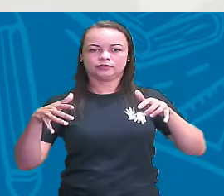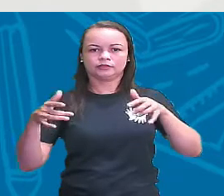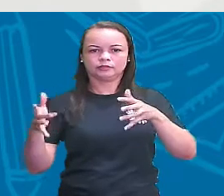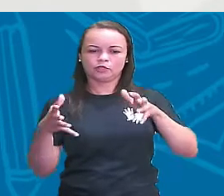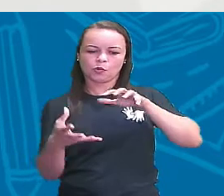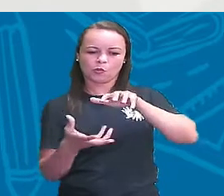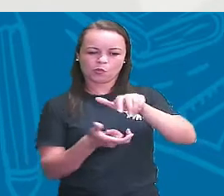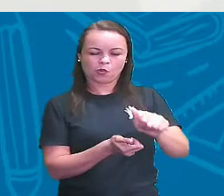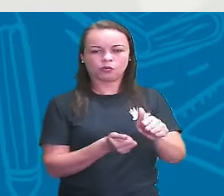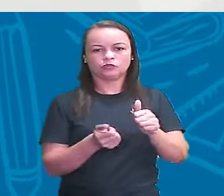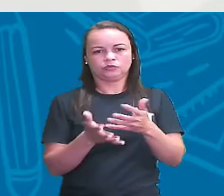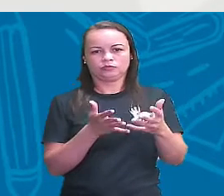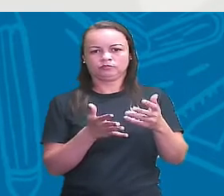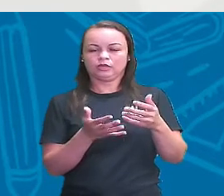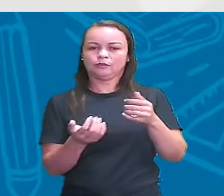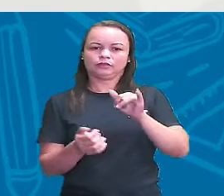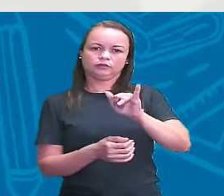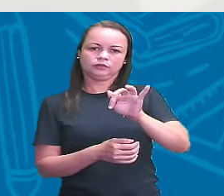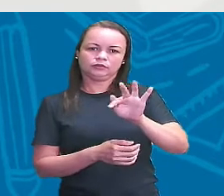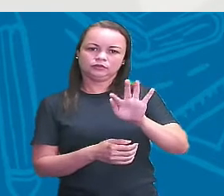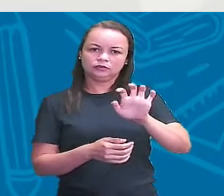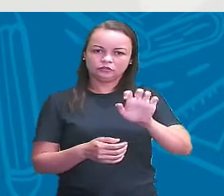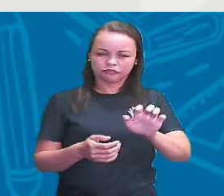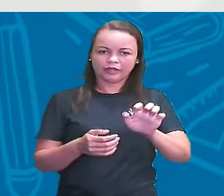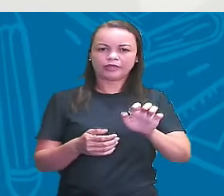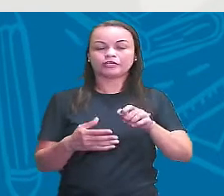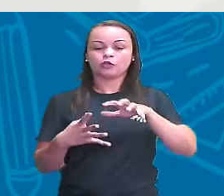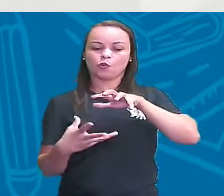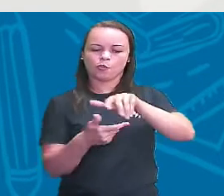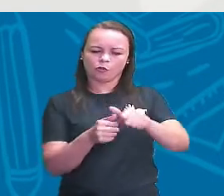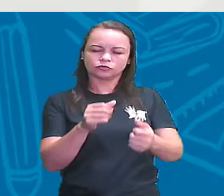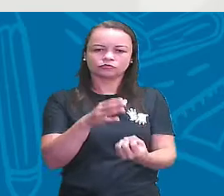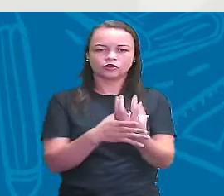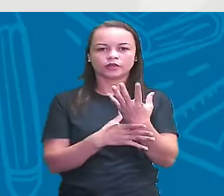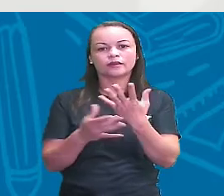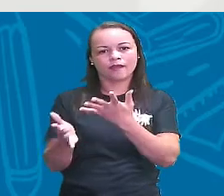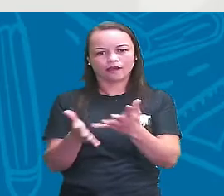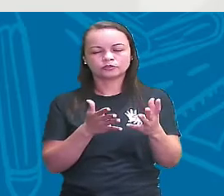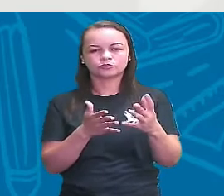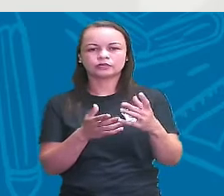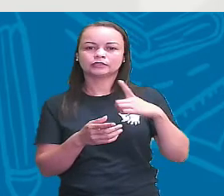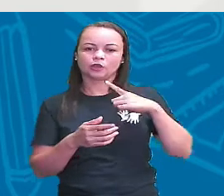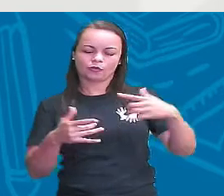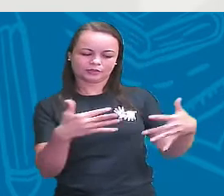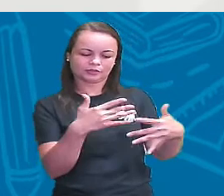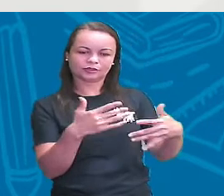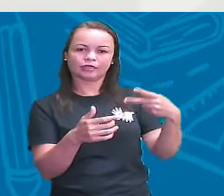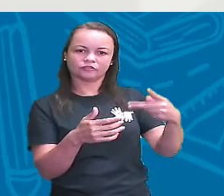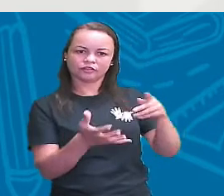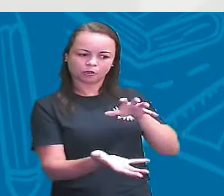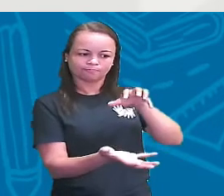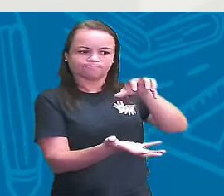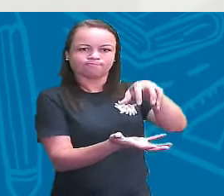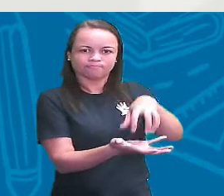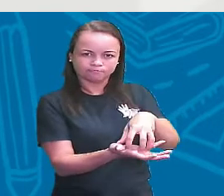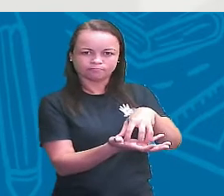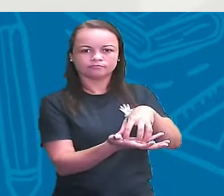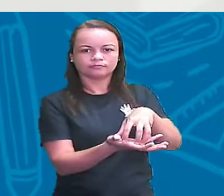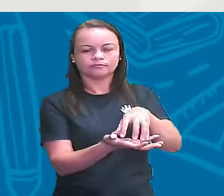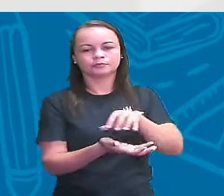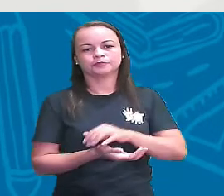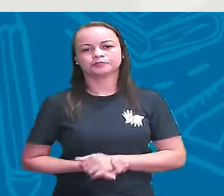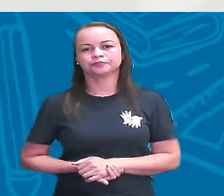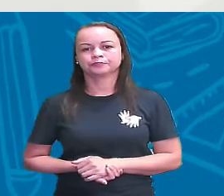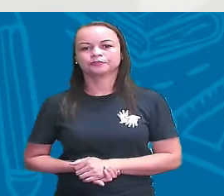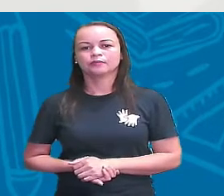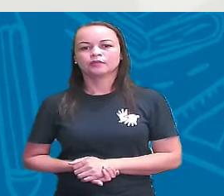partir de Ifé que o mundo inteiro foi criado. E aí essa população vai ter essa cidade como um centro, certo?